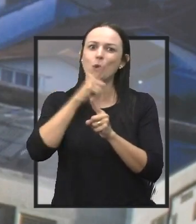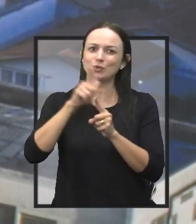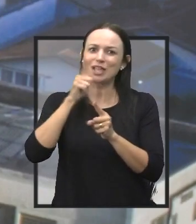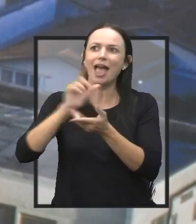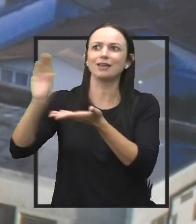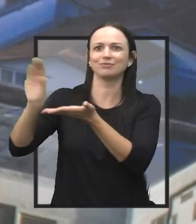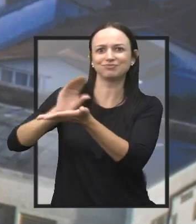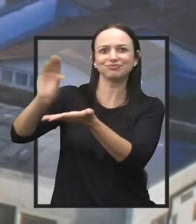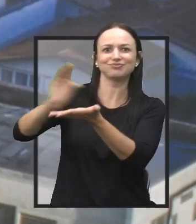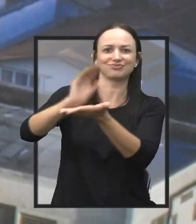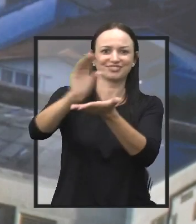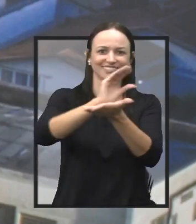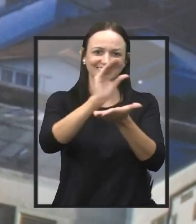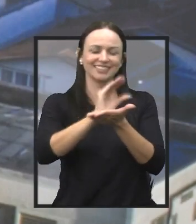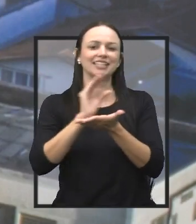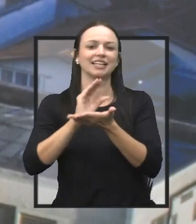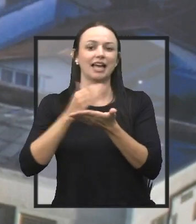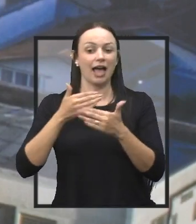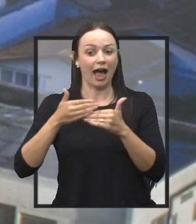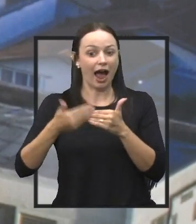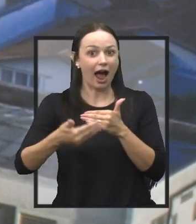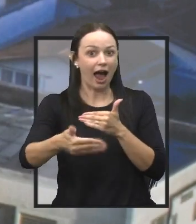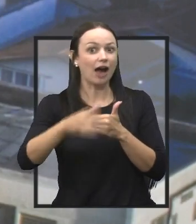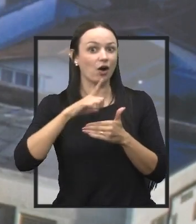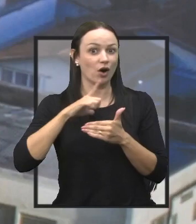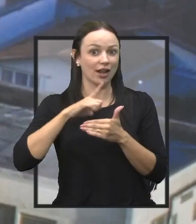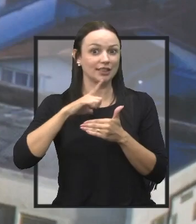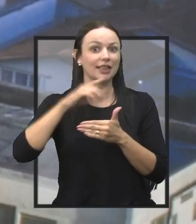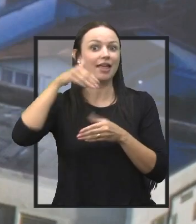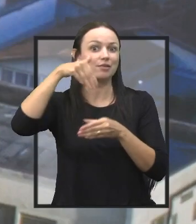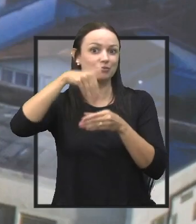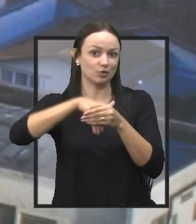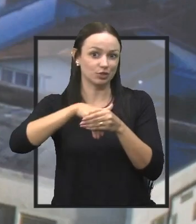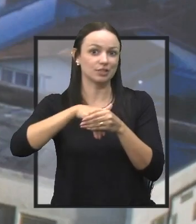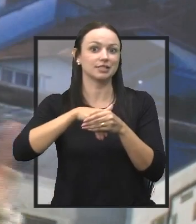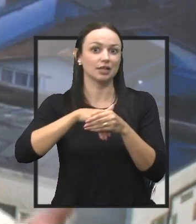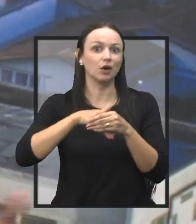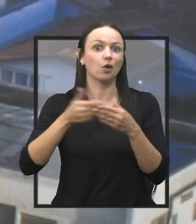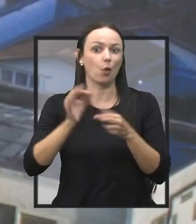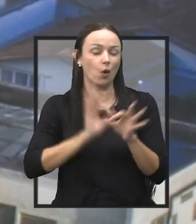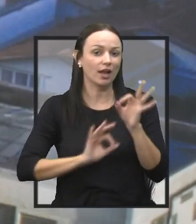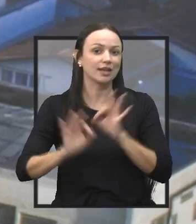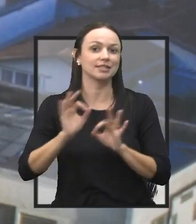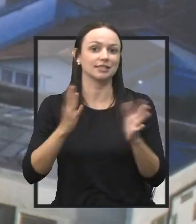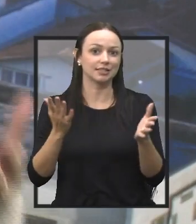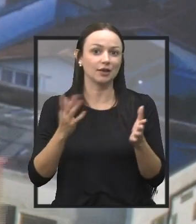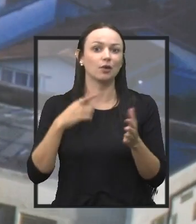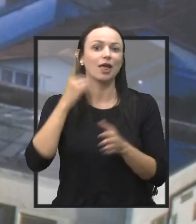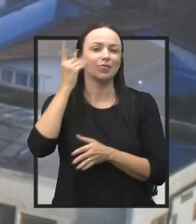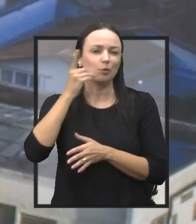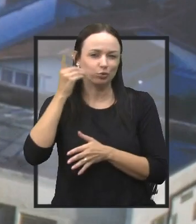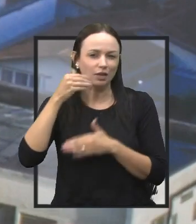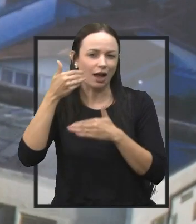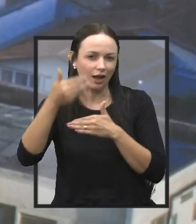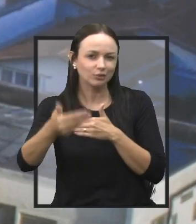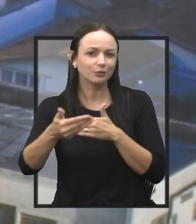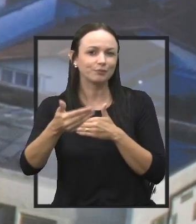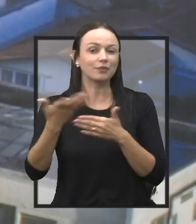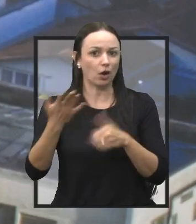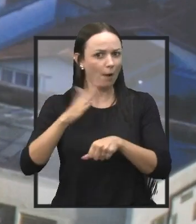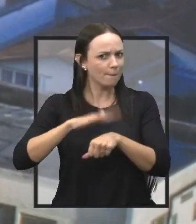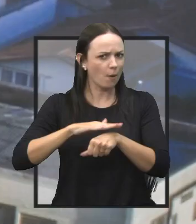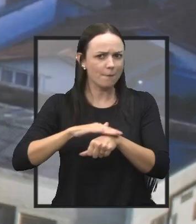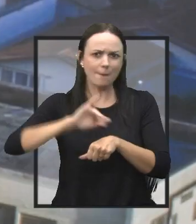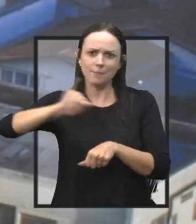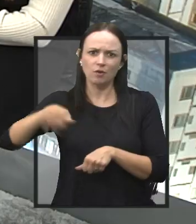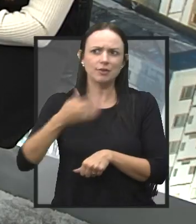ainda mais agora que as eleições, né, estão se aproximando, esse período de organização para deputados e tudo mais, é o momento que a gente tem